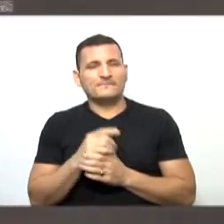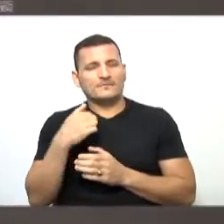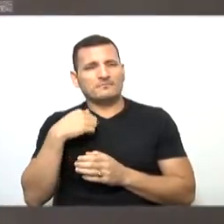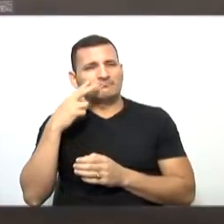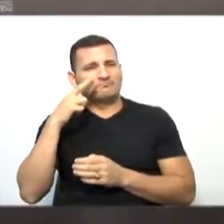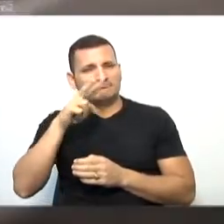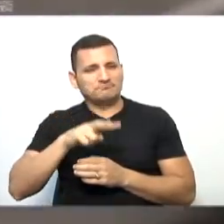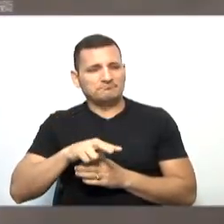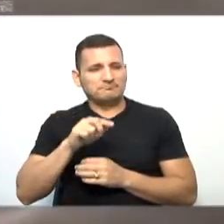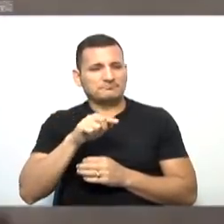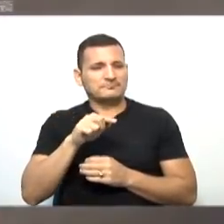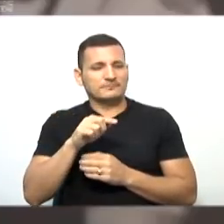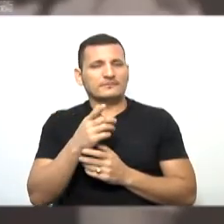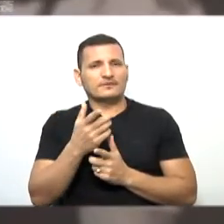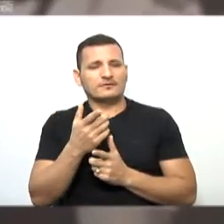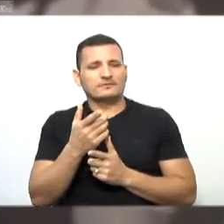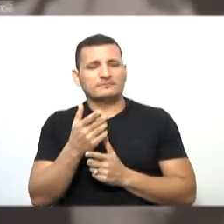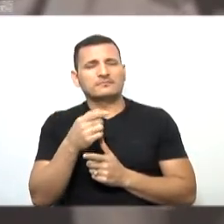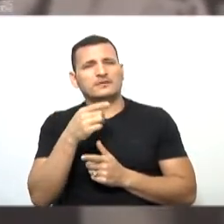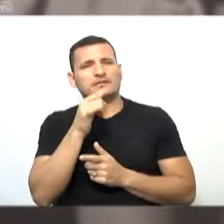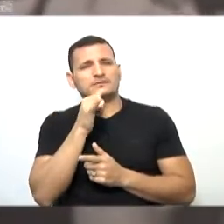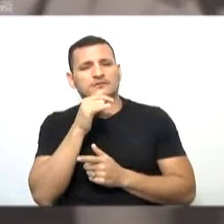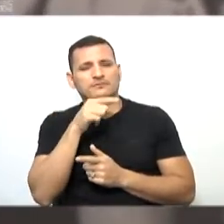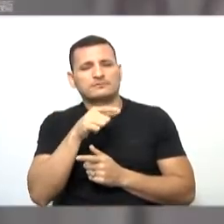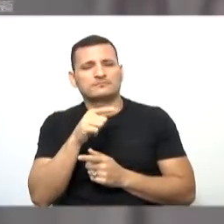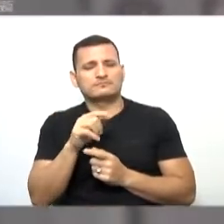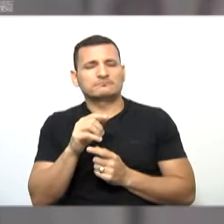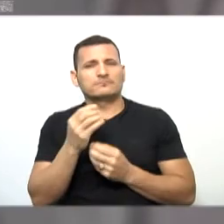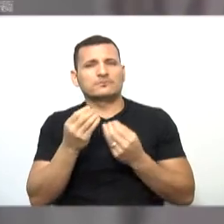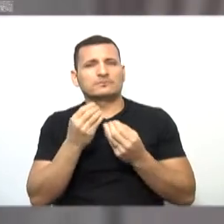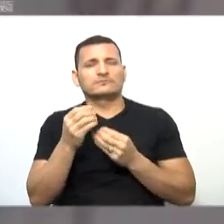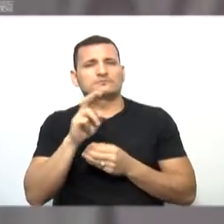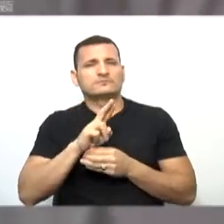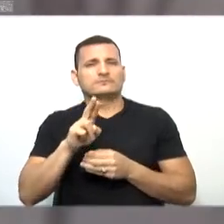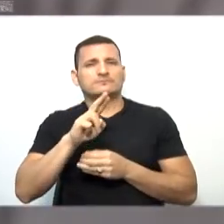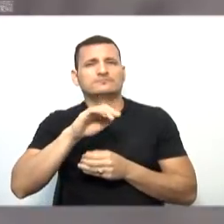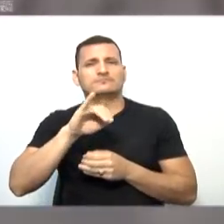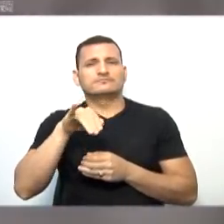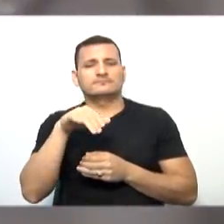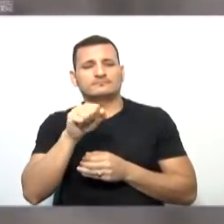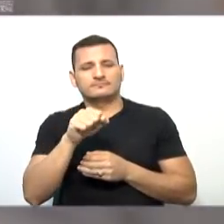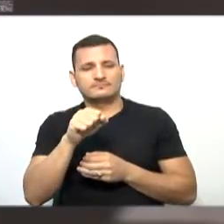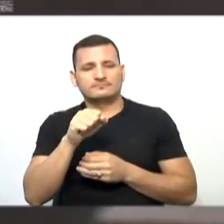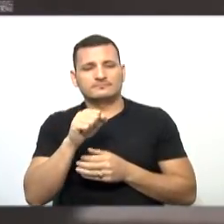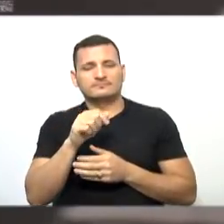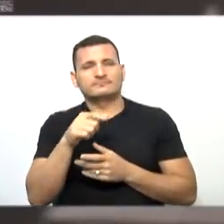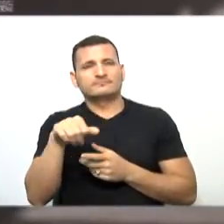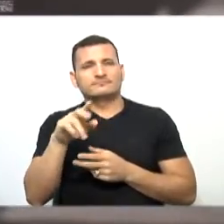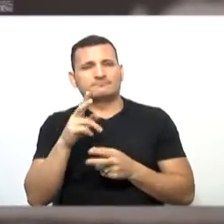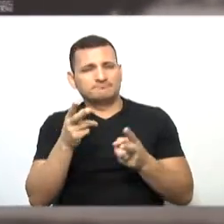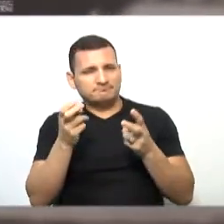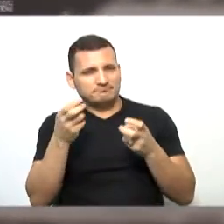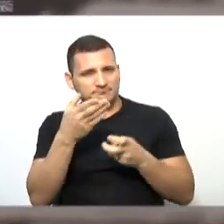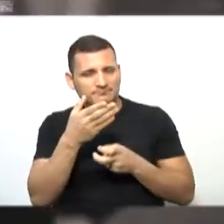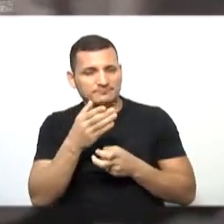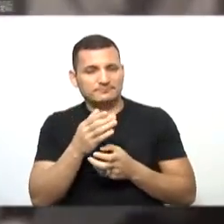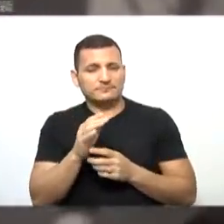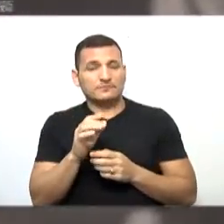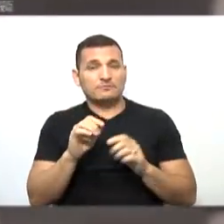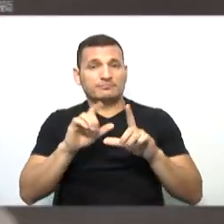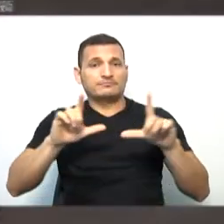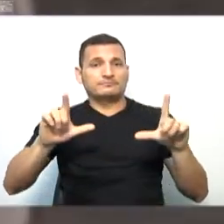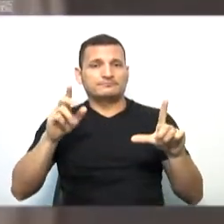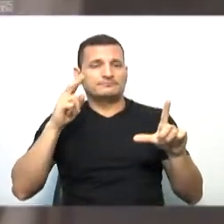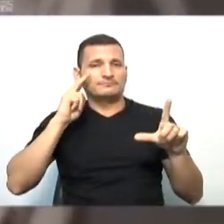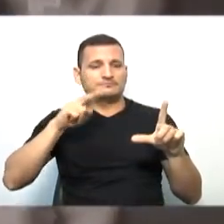estudando JavaScript, e achei ele como um exemplo de utilização de JavaScript. Então, percebam, eu vou aumentar um pouquinho aqui, ó.